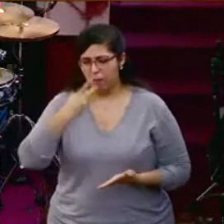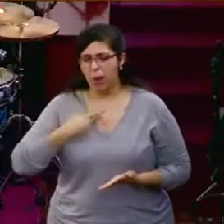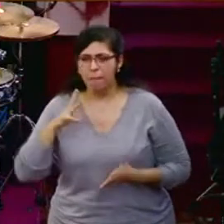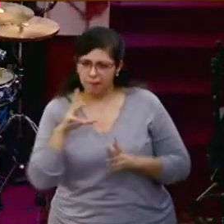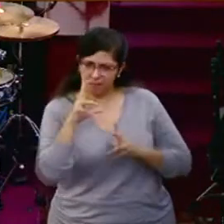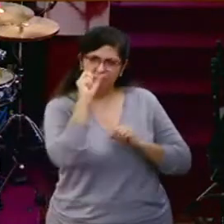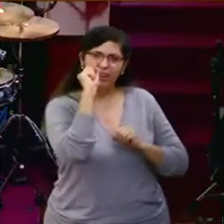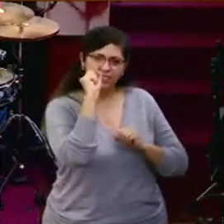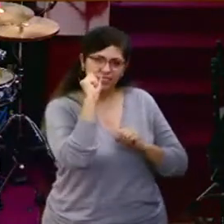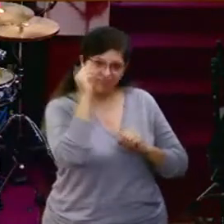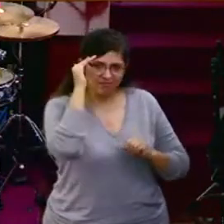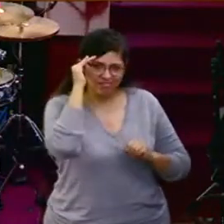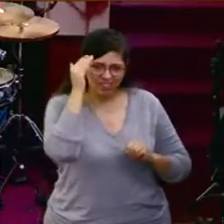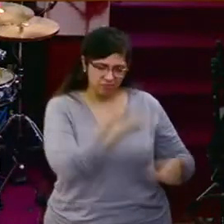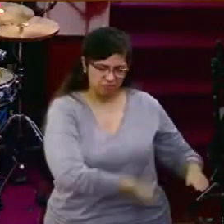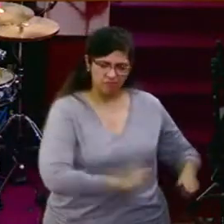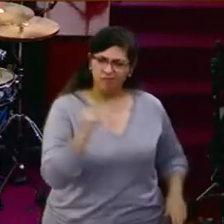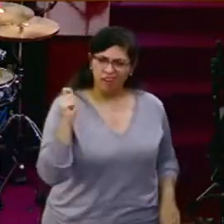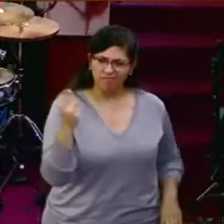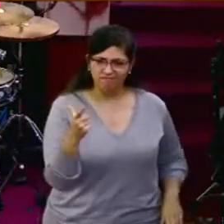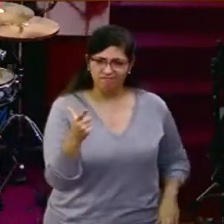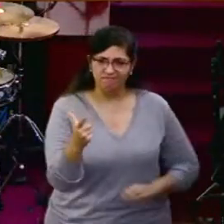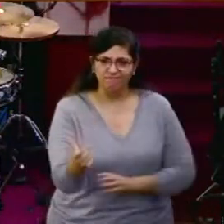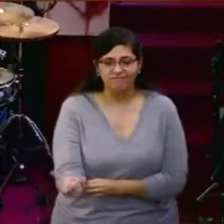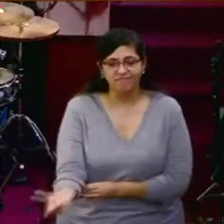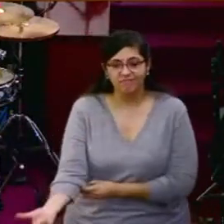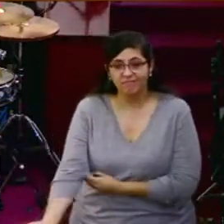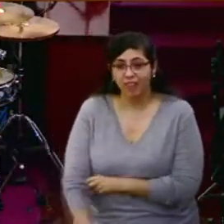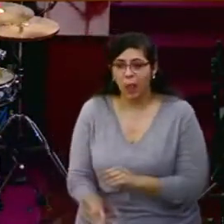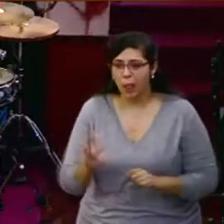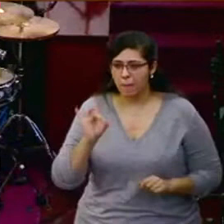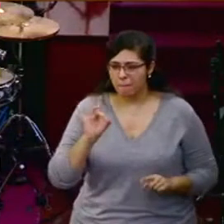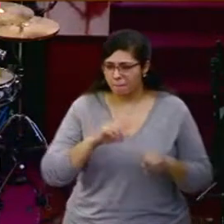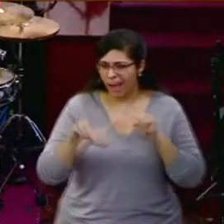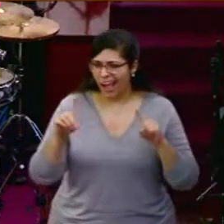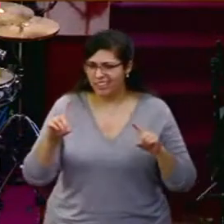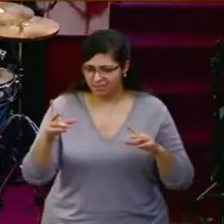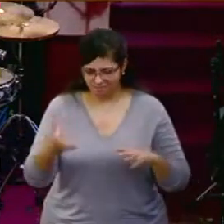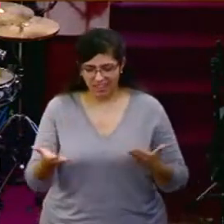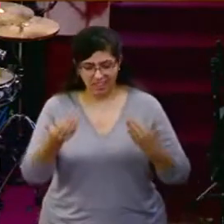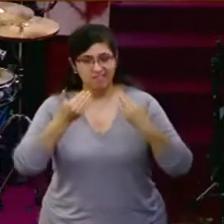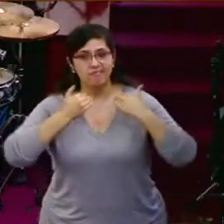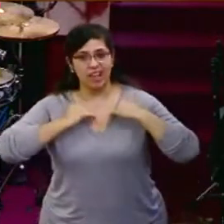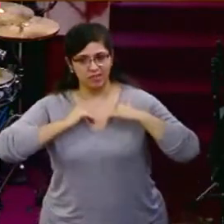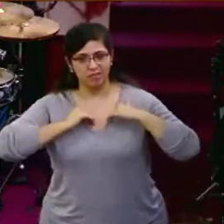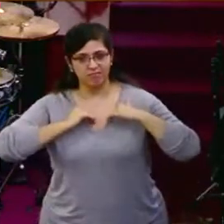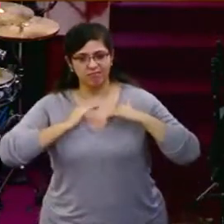que eles não levantavam uma espada mas eles diziam tá dentro de mim eu tenho essa força o poder